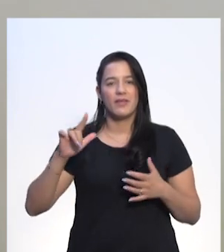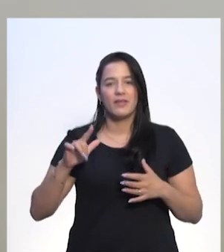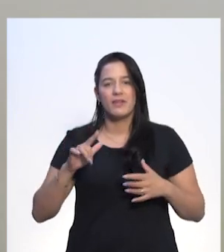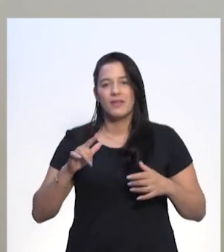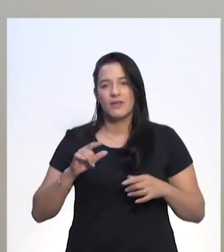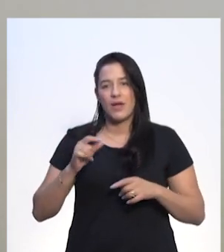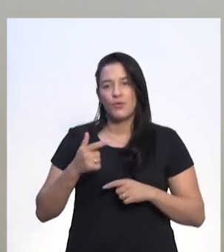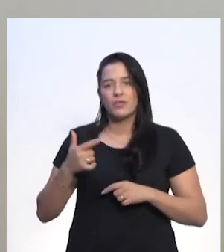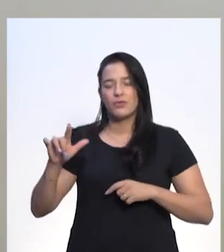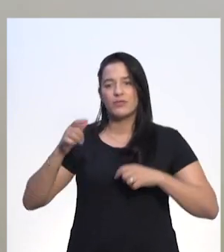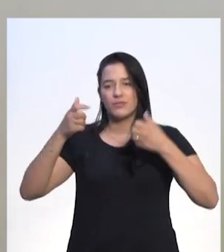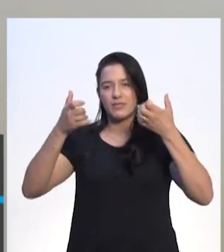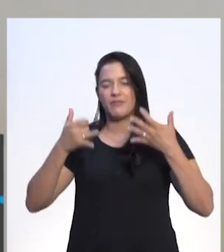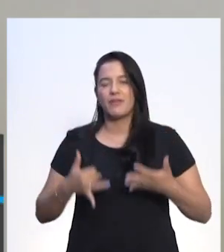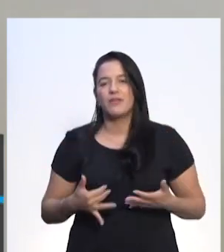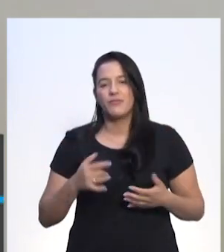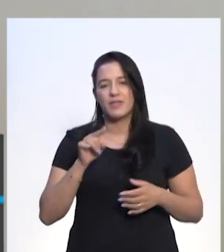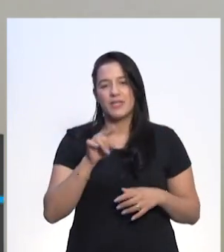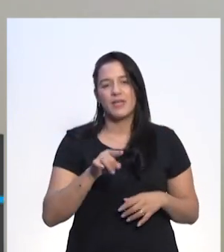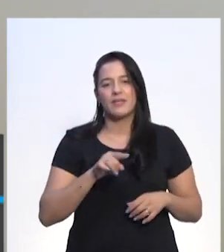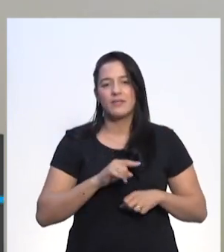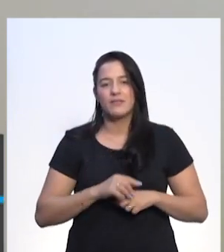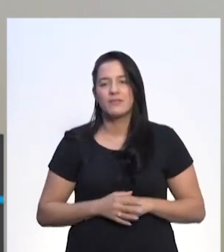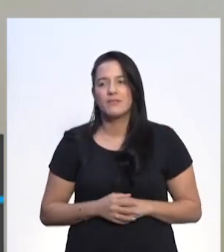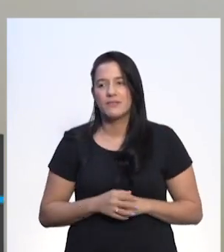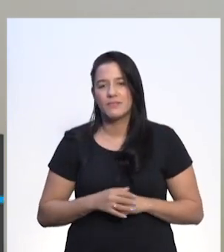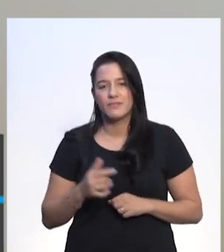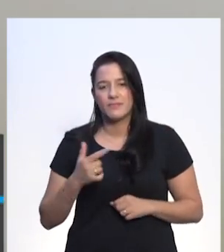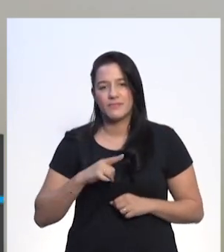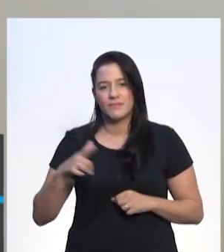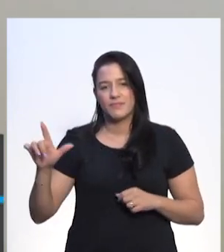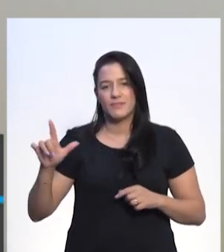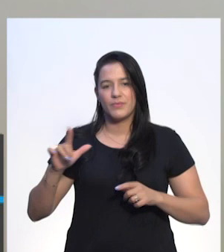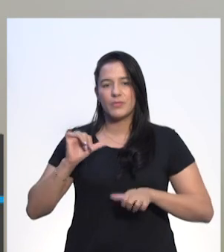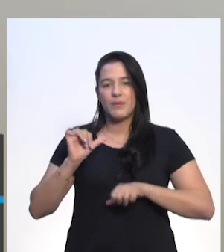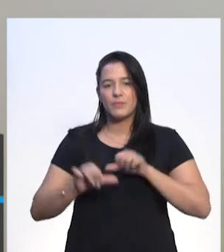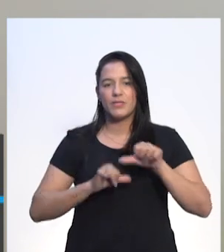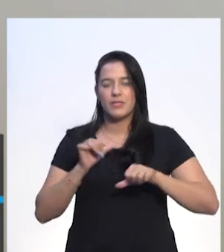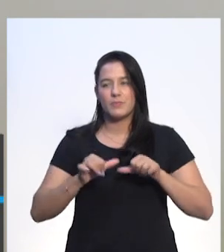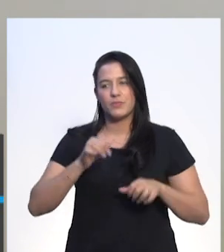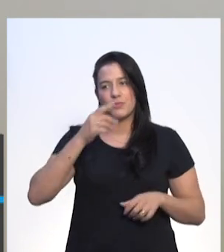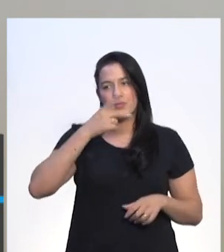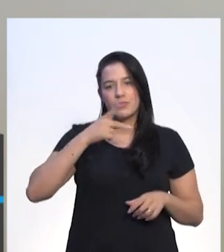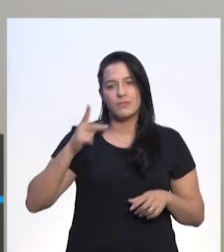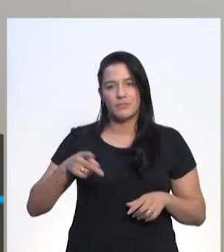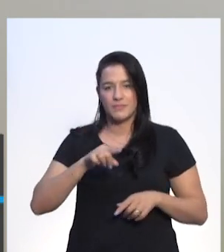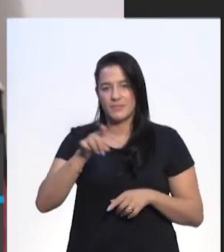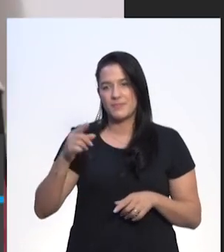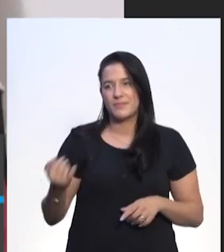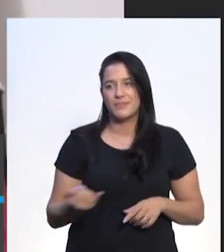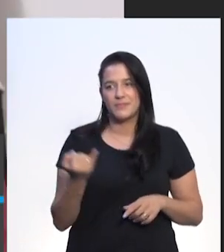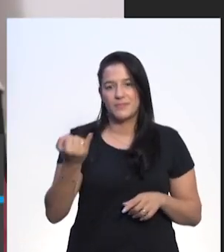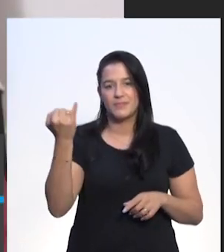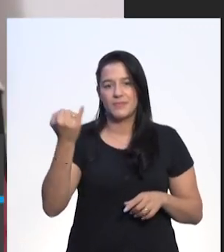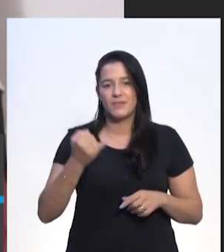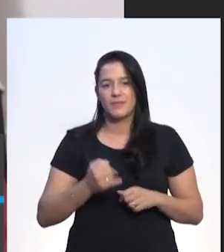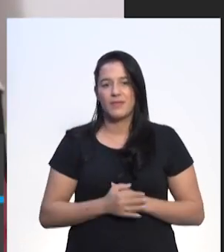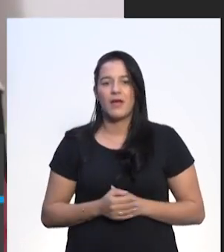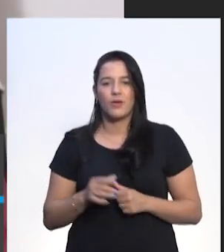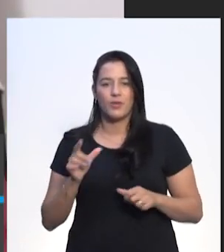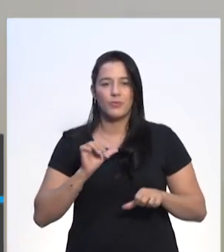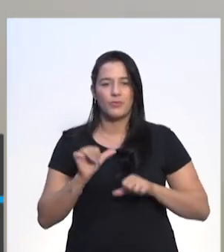das imagens. Mas, gente, vocês interagiram de uma maneira muito importante e vocês comentaram